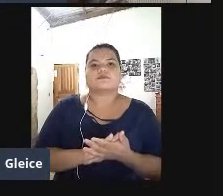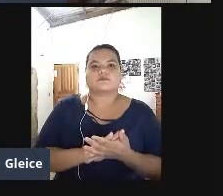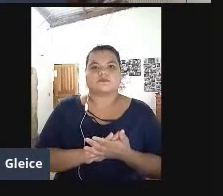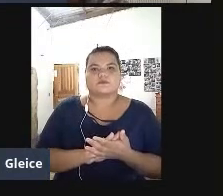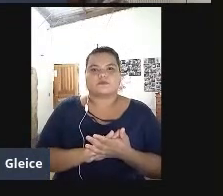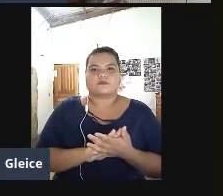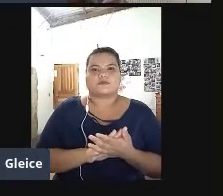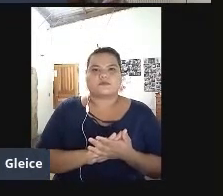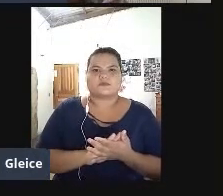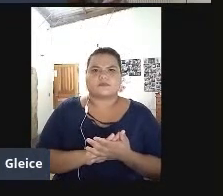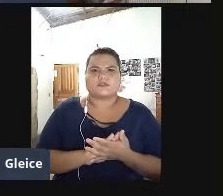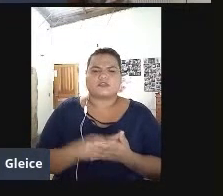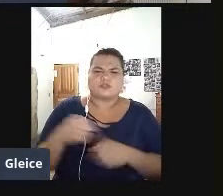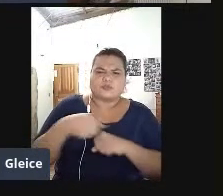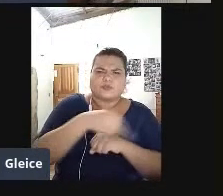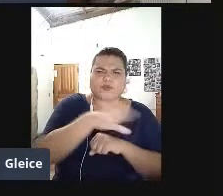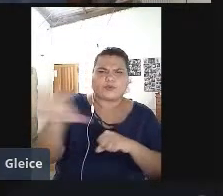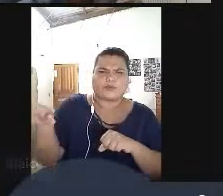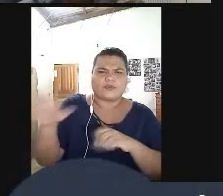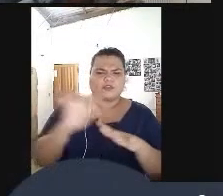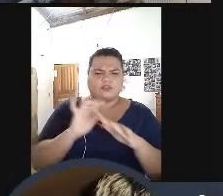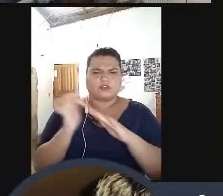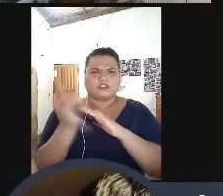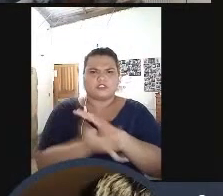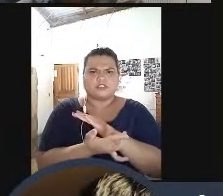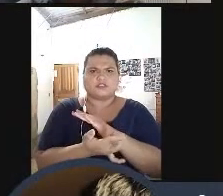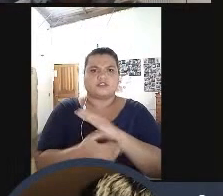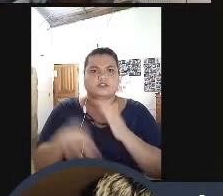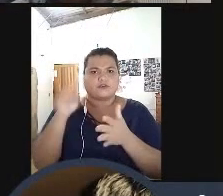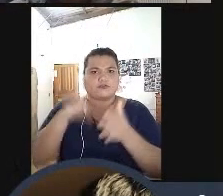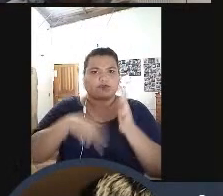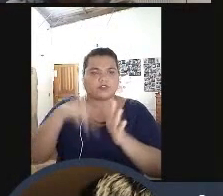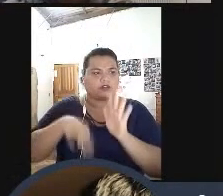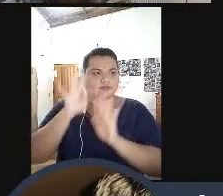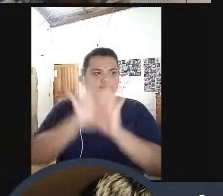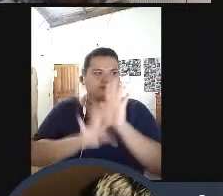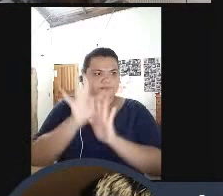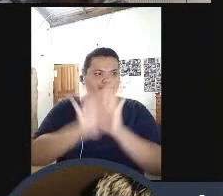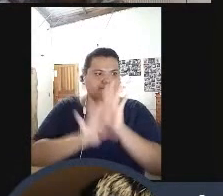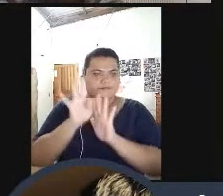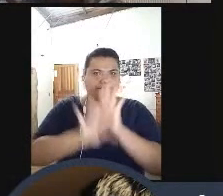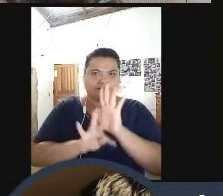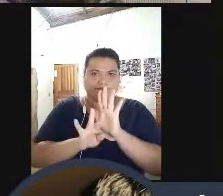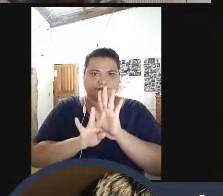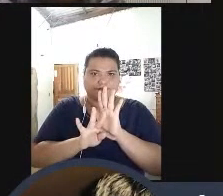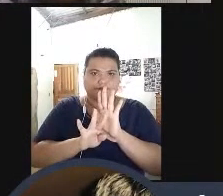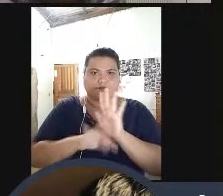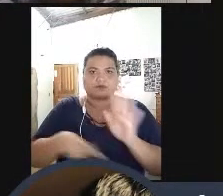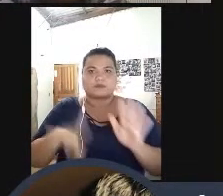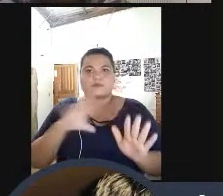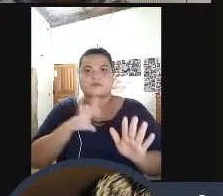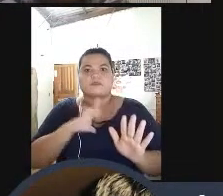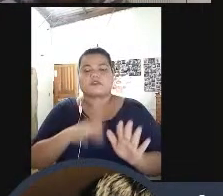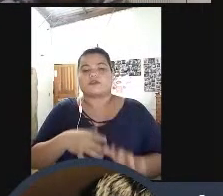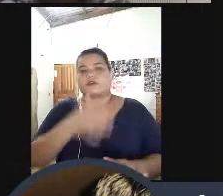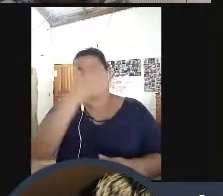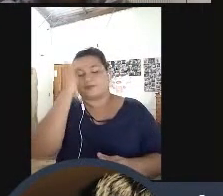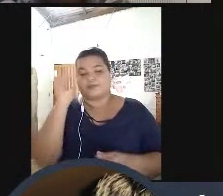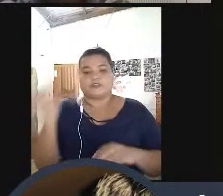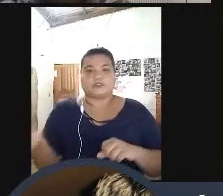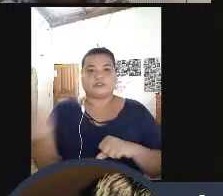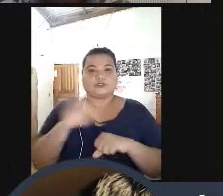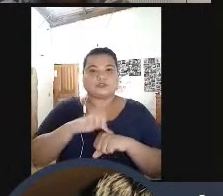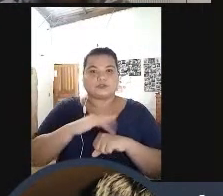grande repercussão. E eu vou ler o texto dela para vocês. Nessa imagem, a gente tem um paciente que estava recebendo fórmula nutricional em sistema fechado e